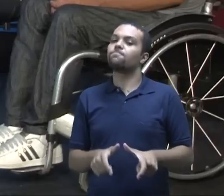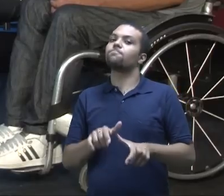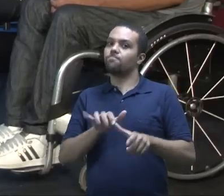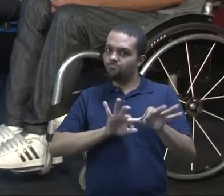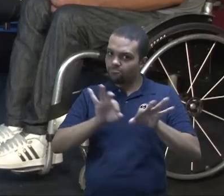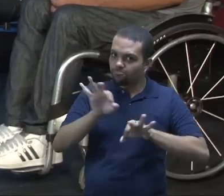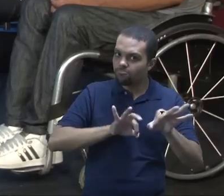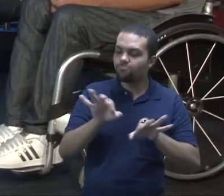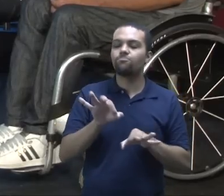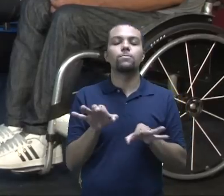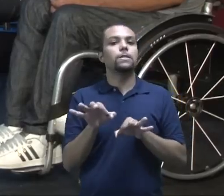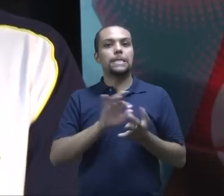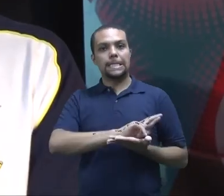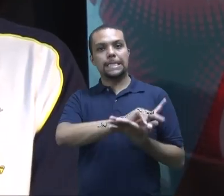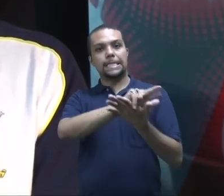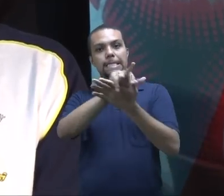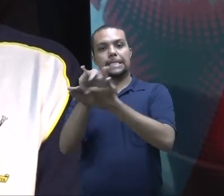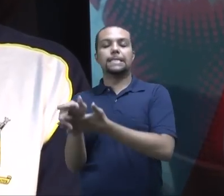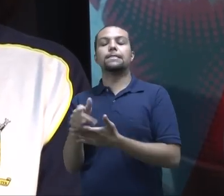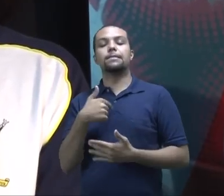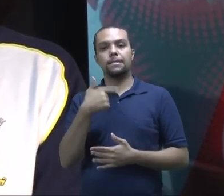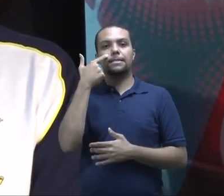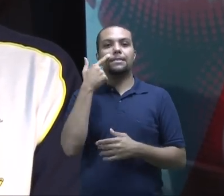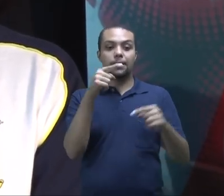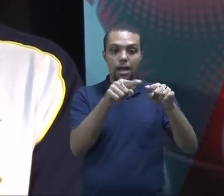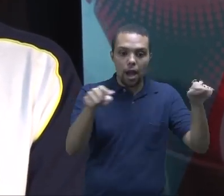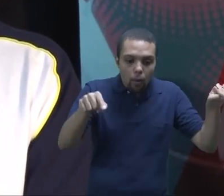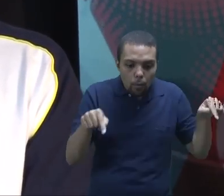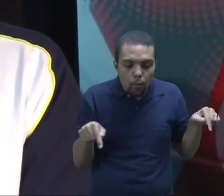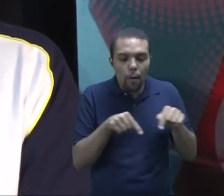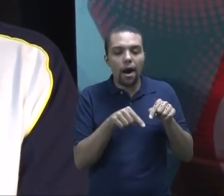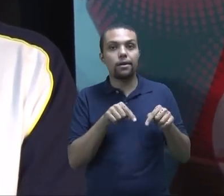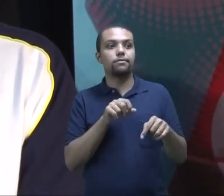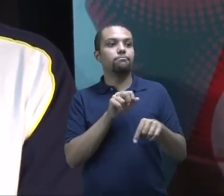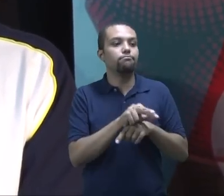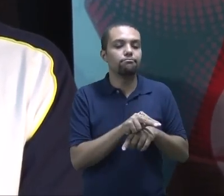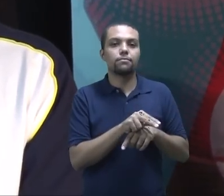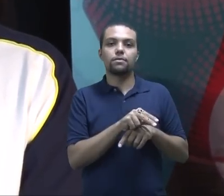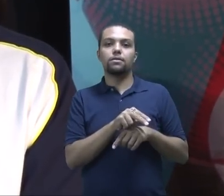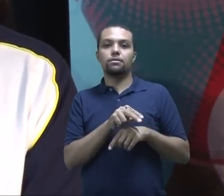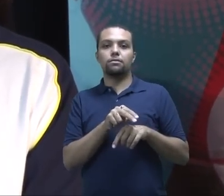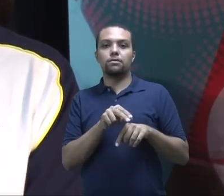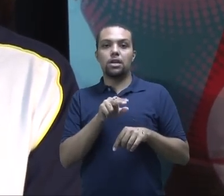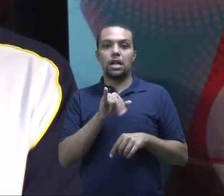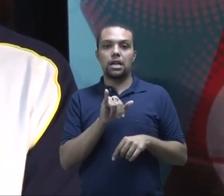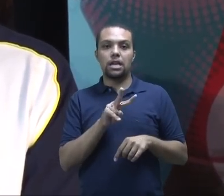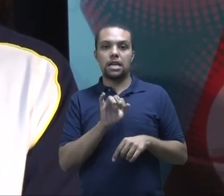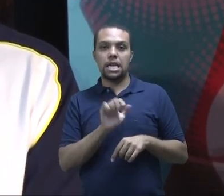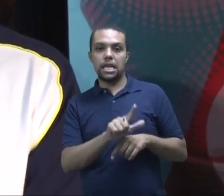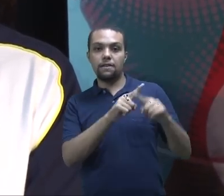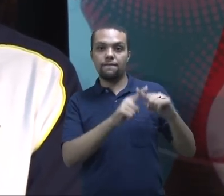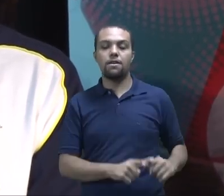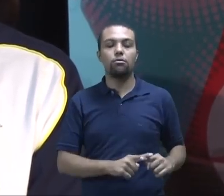da organização, né? Uhum. É tanta coisa. As uhum. quadras que a gente joga, o nível dos jogos, o